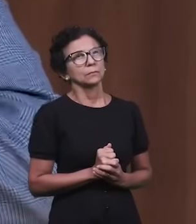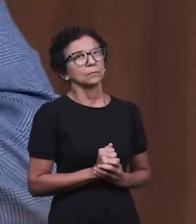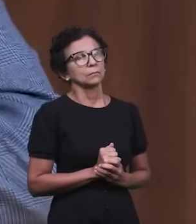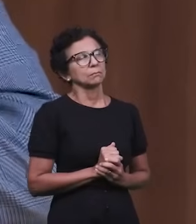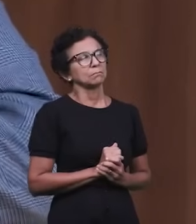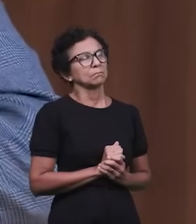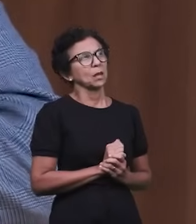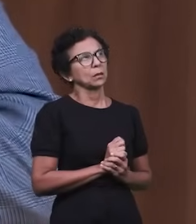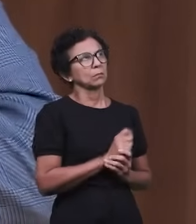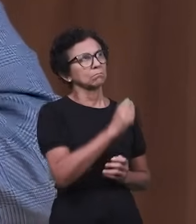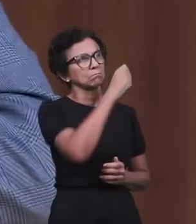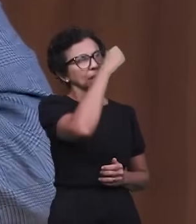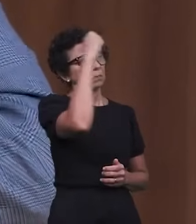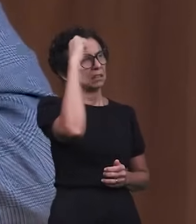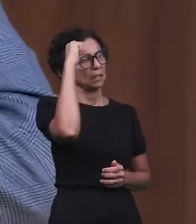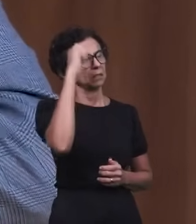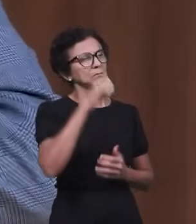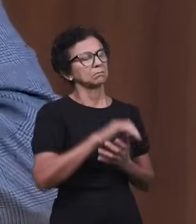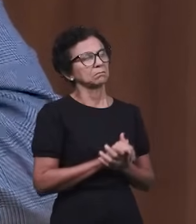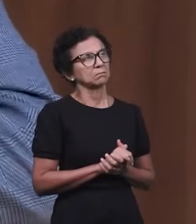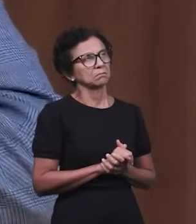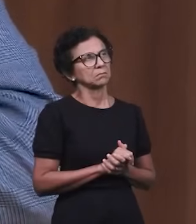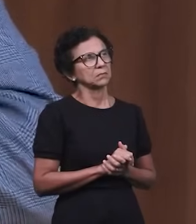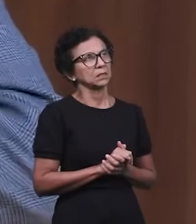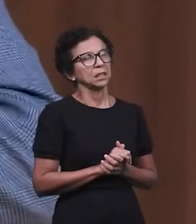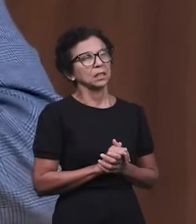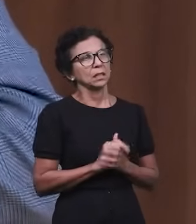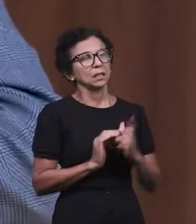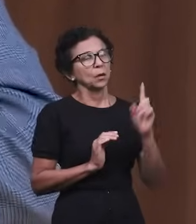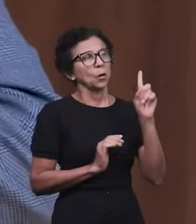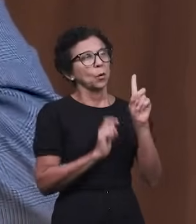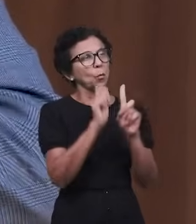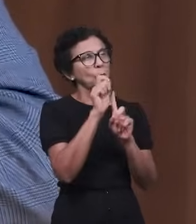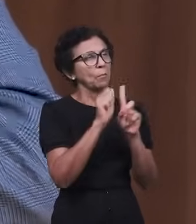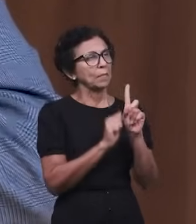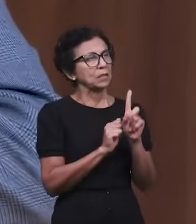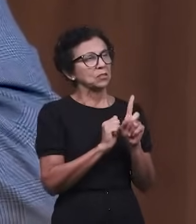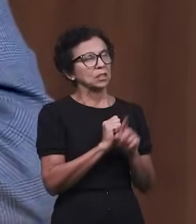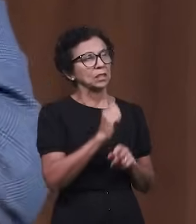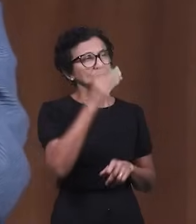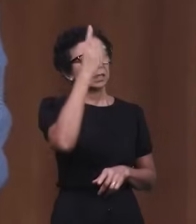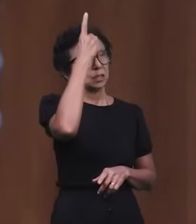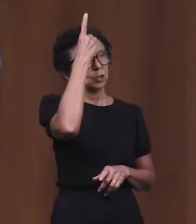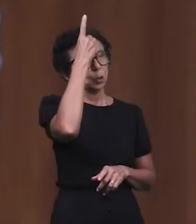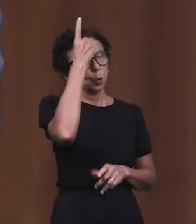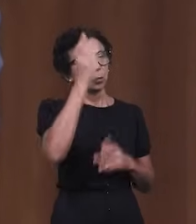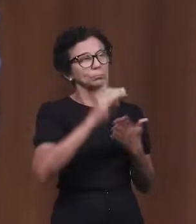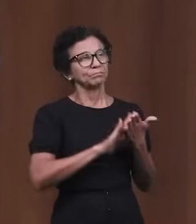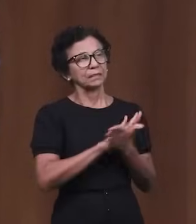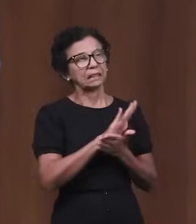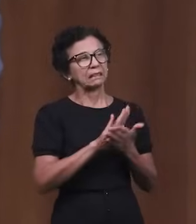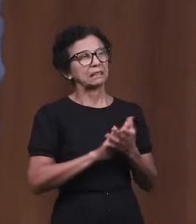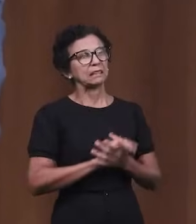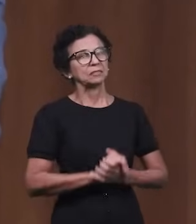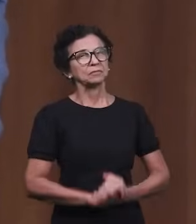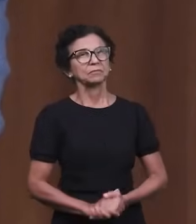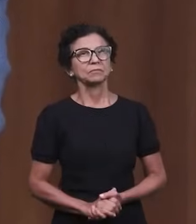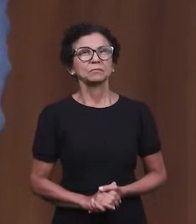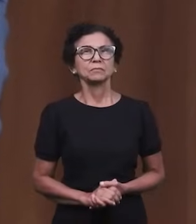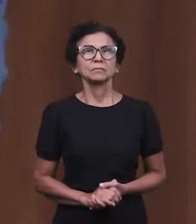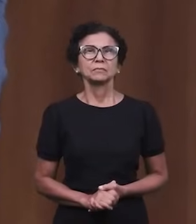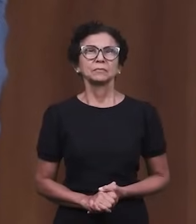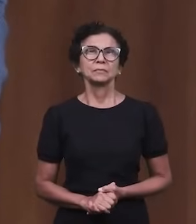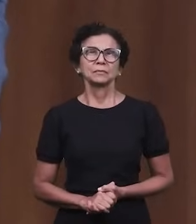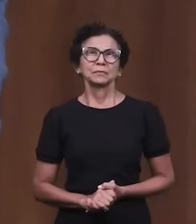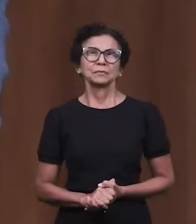que eu não tenho mais um dom. Eu tenho um... Mas não tive mais visões, orações, eu estou com uma dificuldade. Eu olhei para a mão